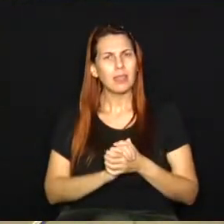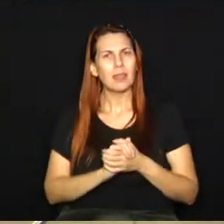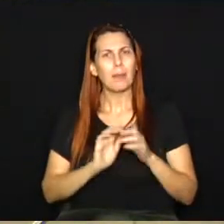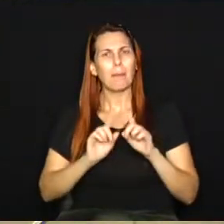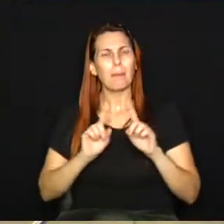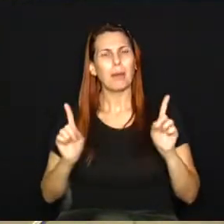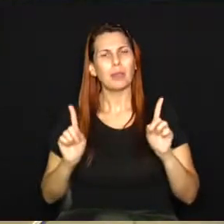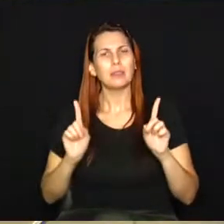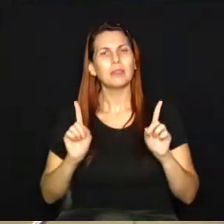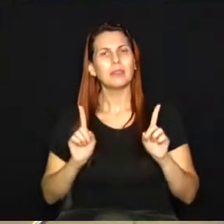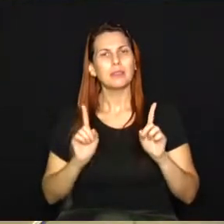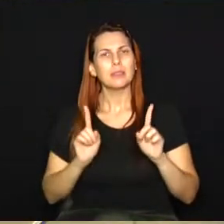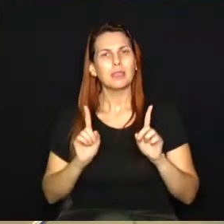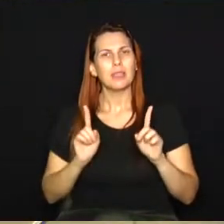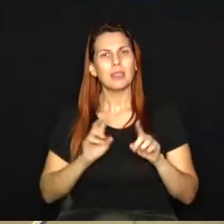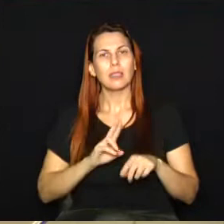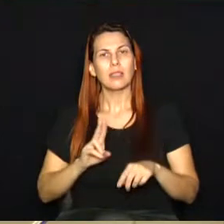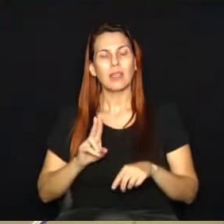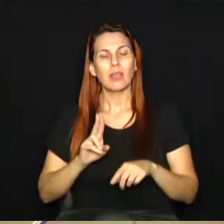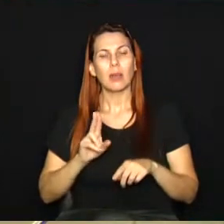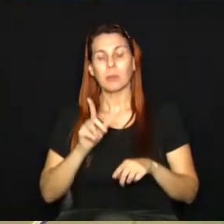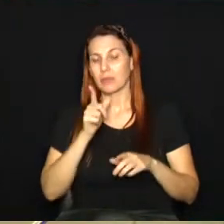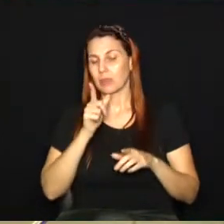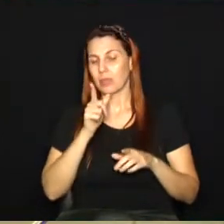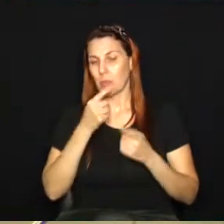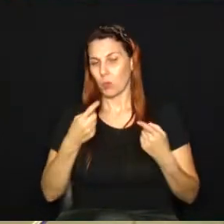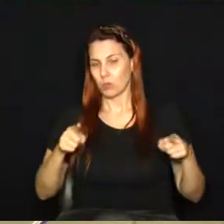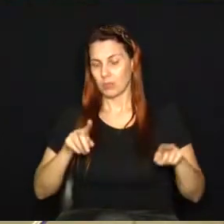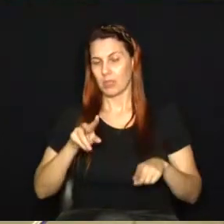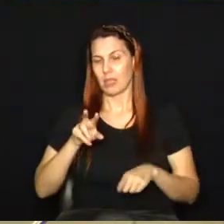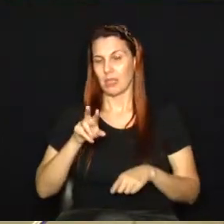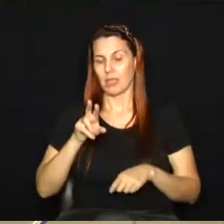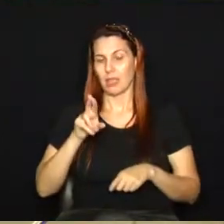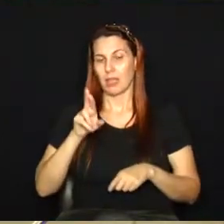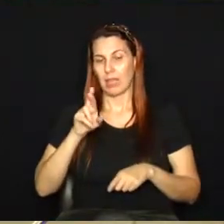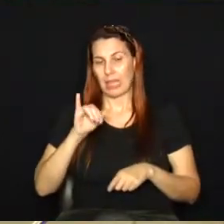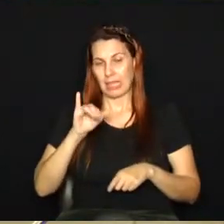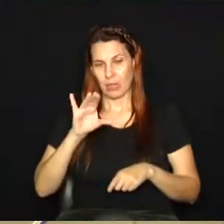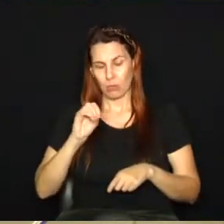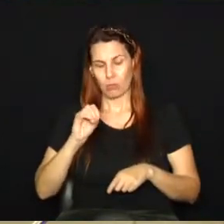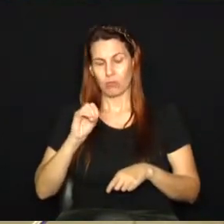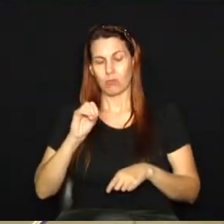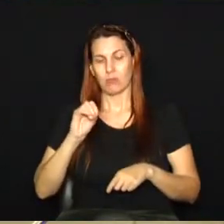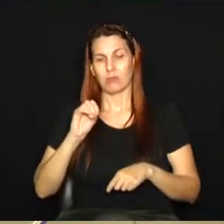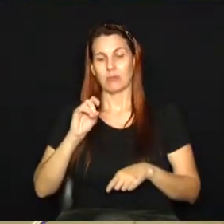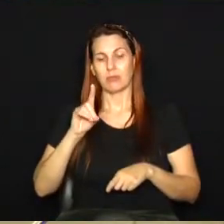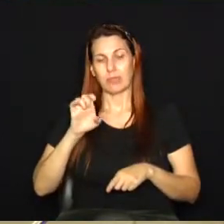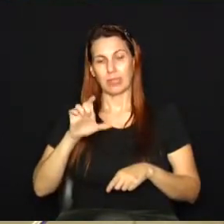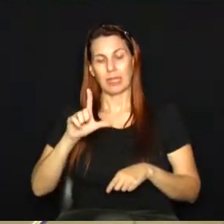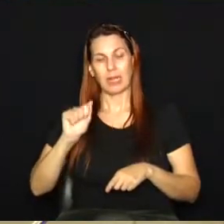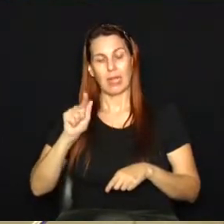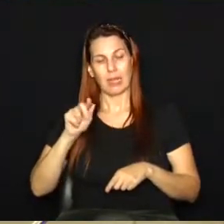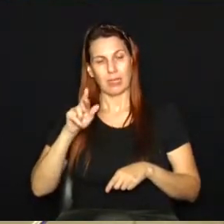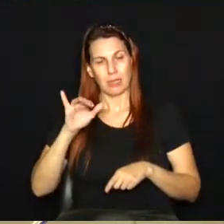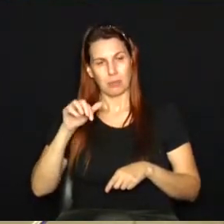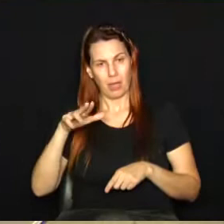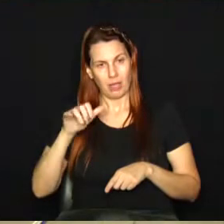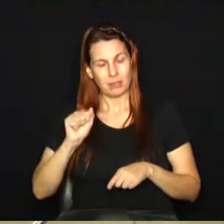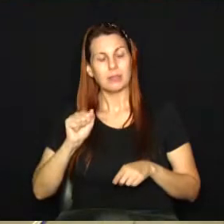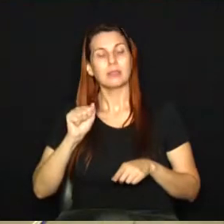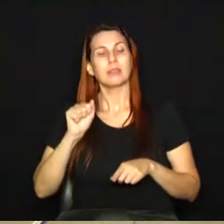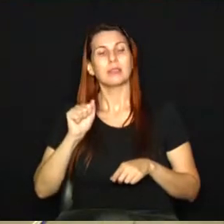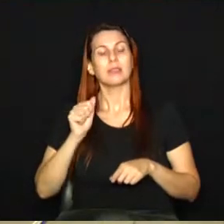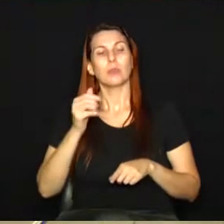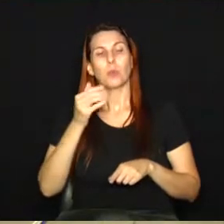Mas chama-se Rio de Lágrimas, que é muito cantada por Sérgio Reis, né?